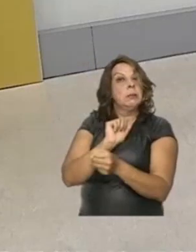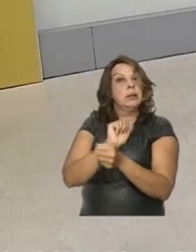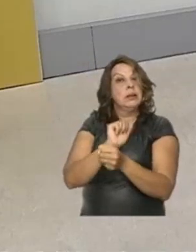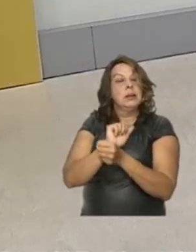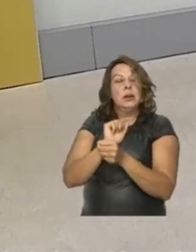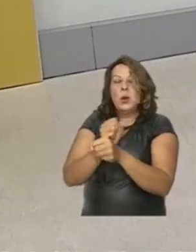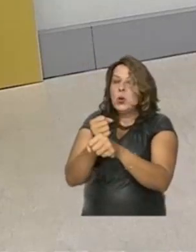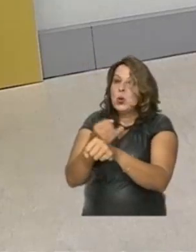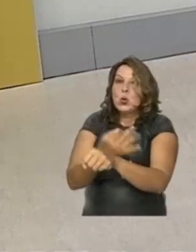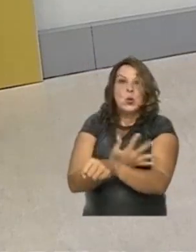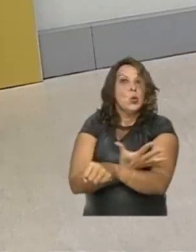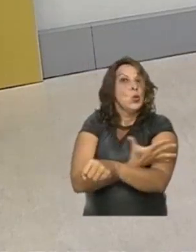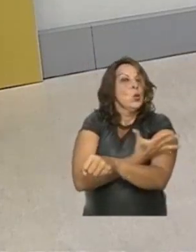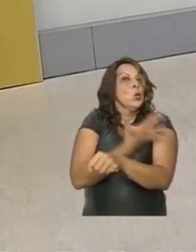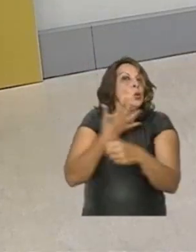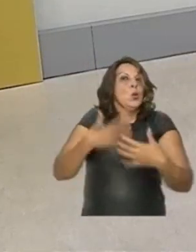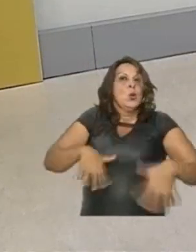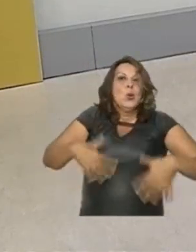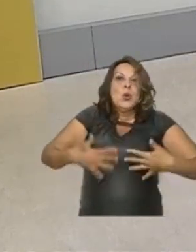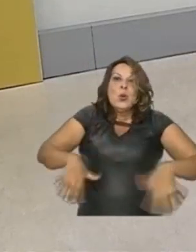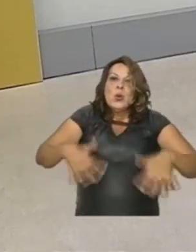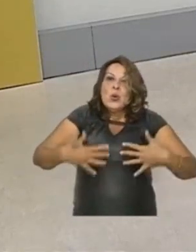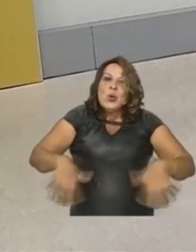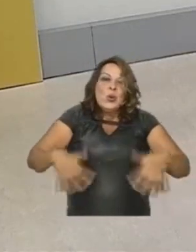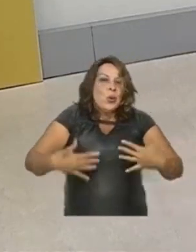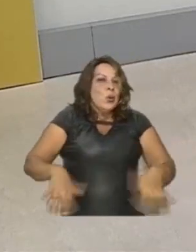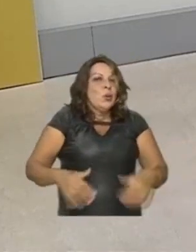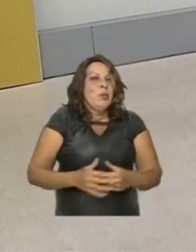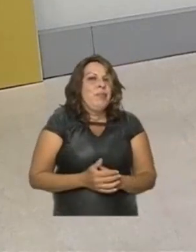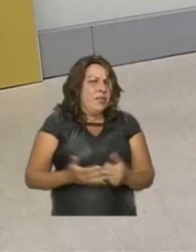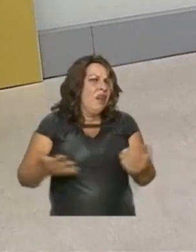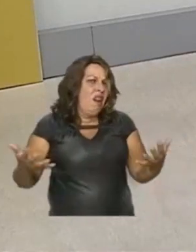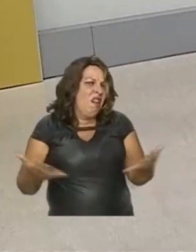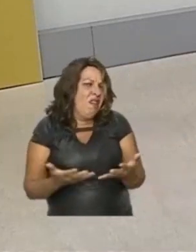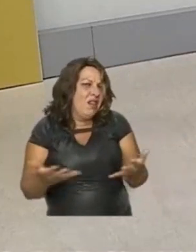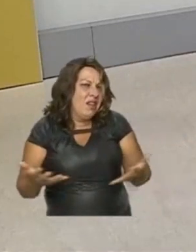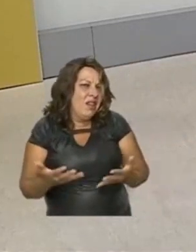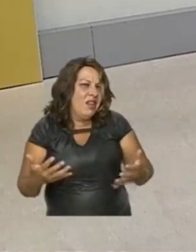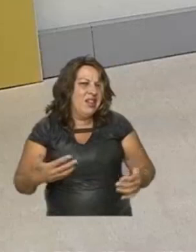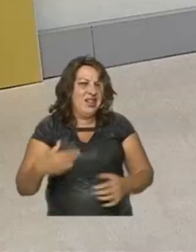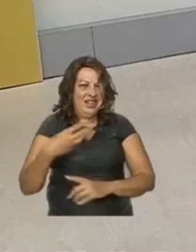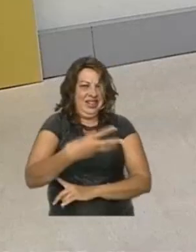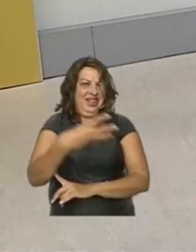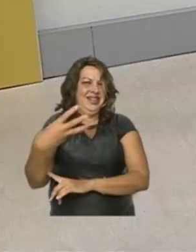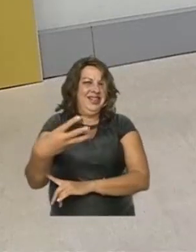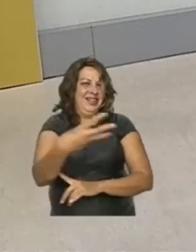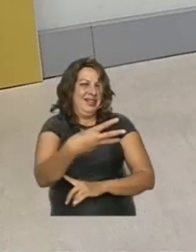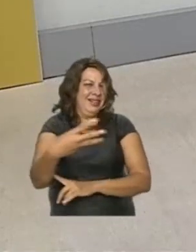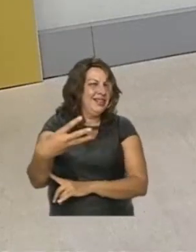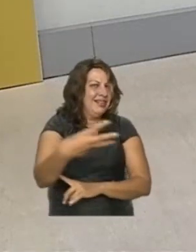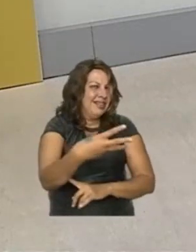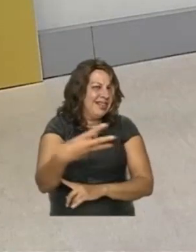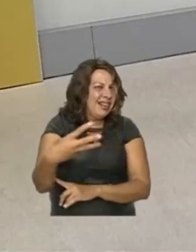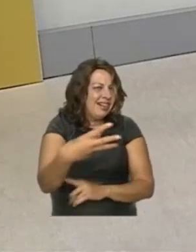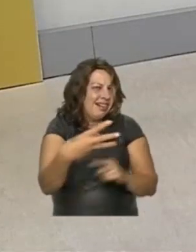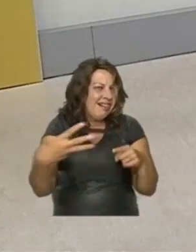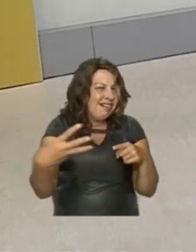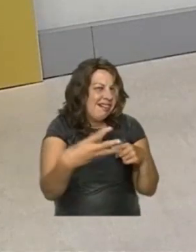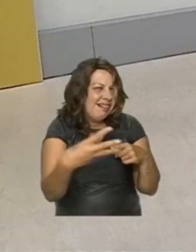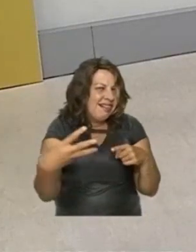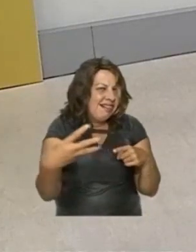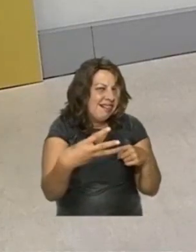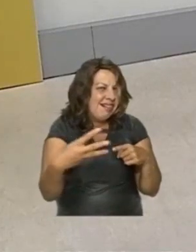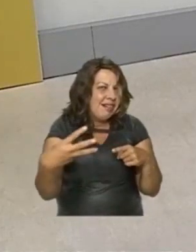tá emocionante, nada decidido ainda, vamos lá! Será que agora com 33?